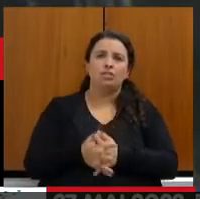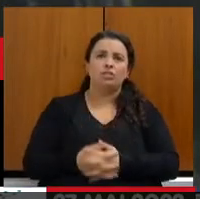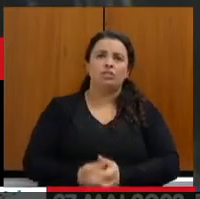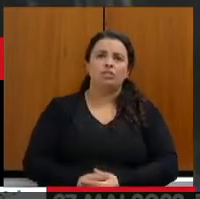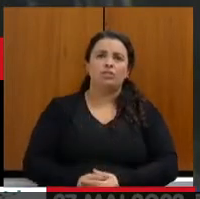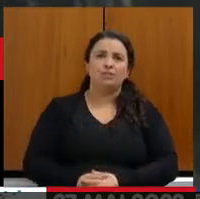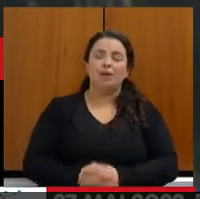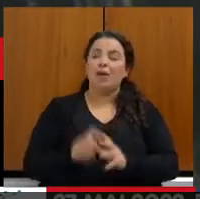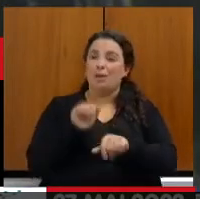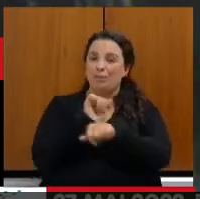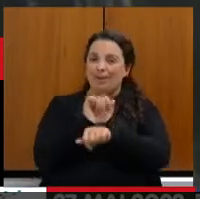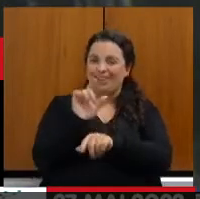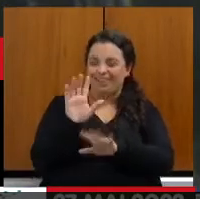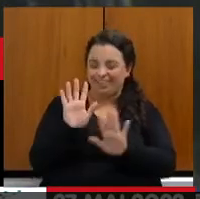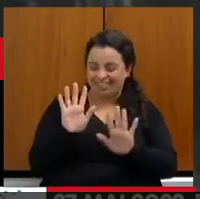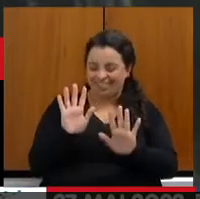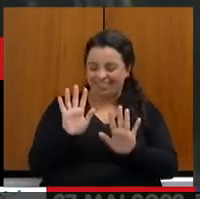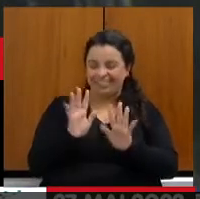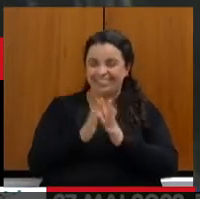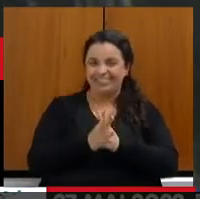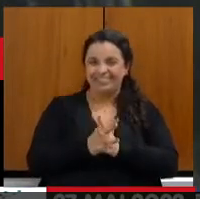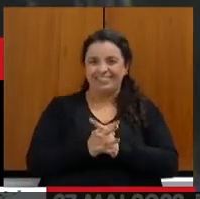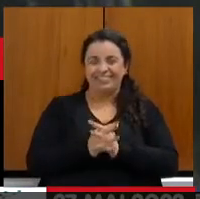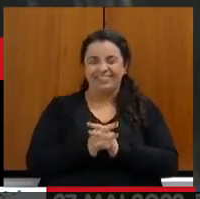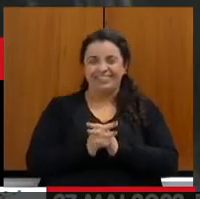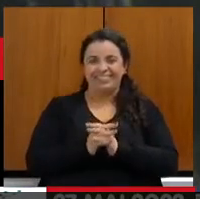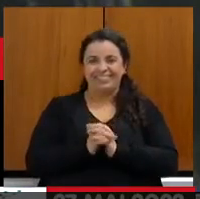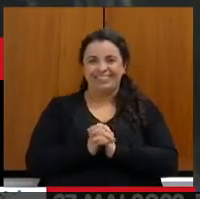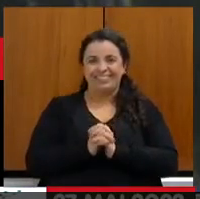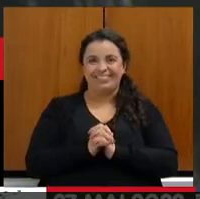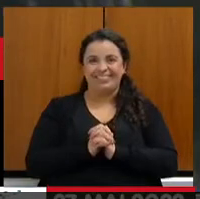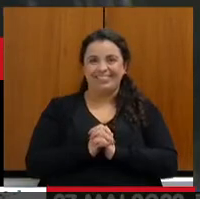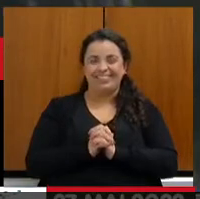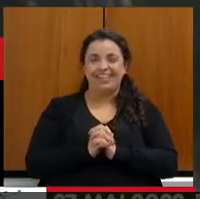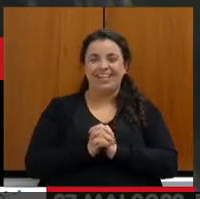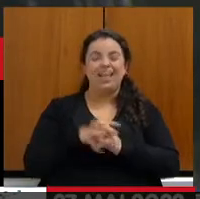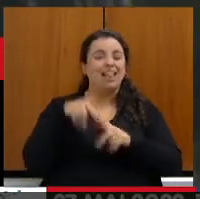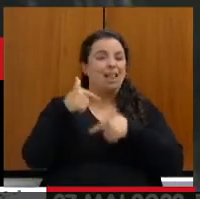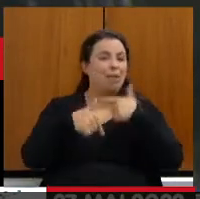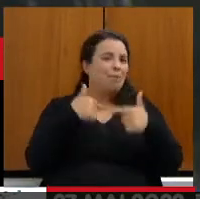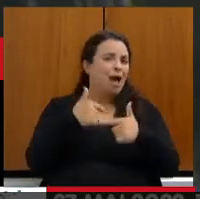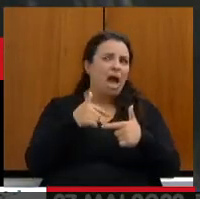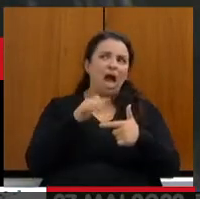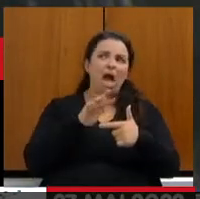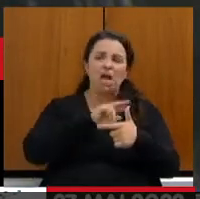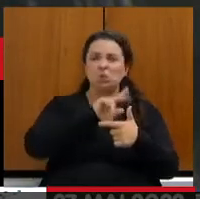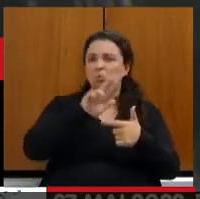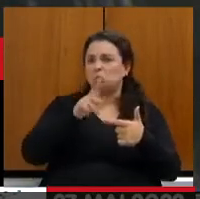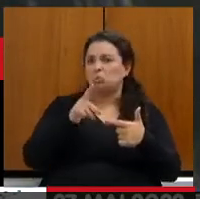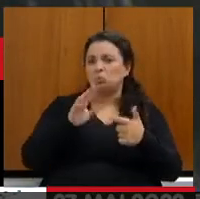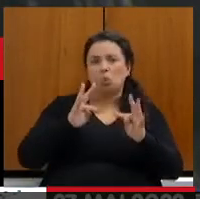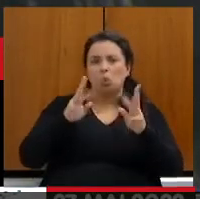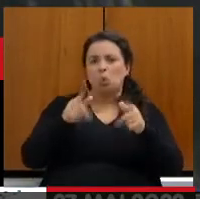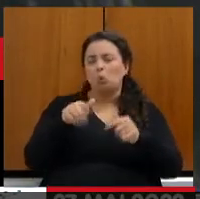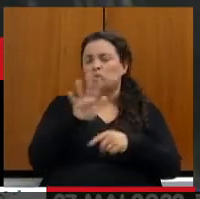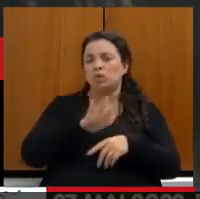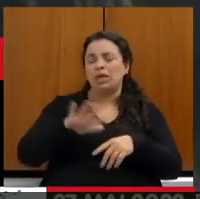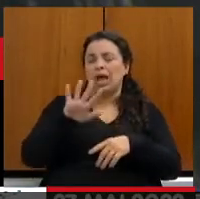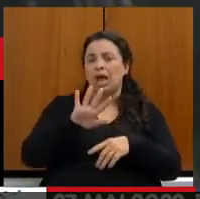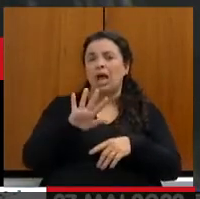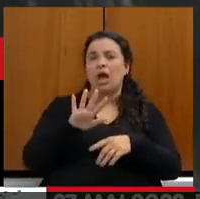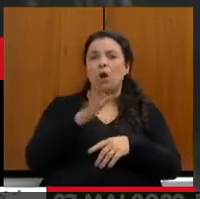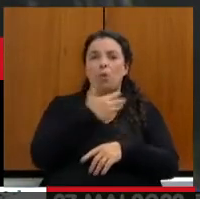Pera aí gente o trabalho sem Gerais é o